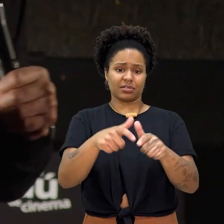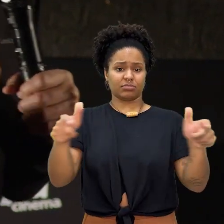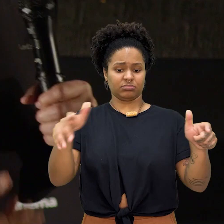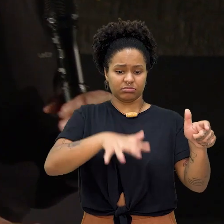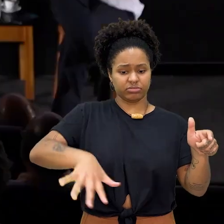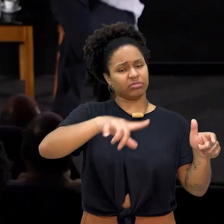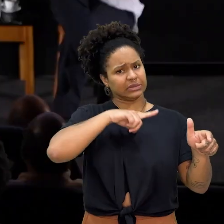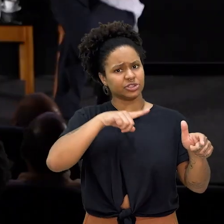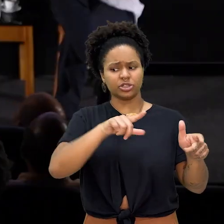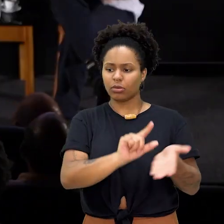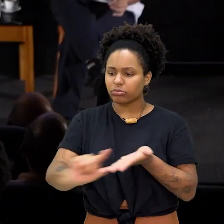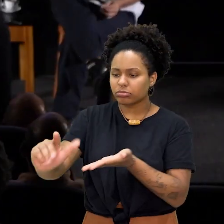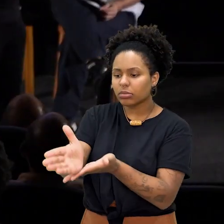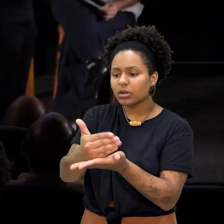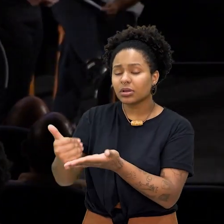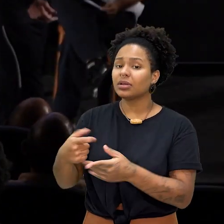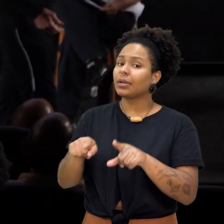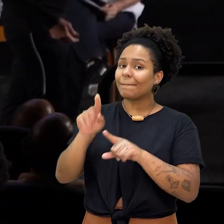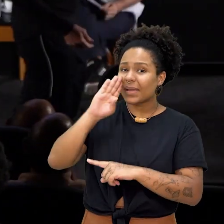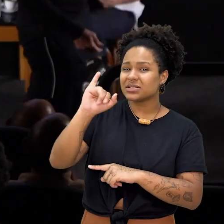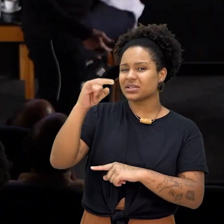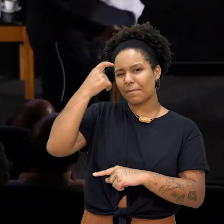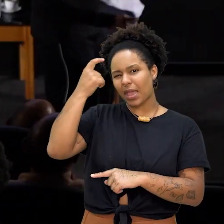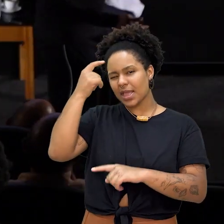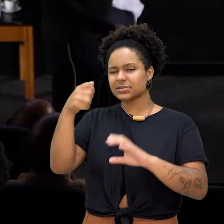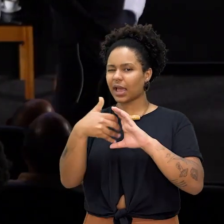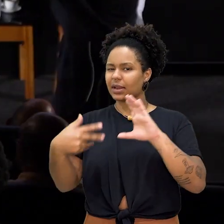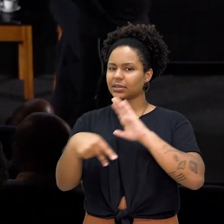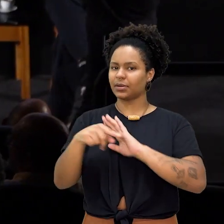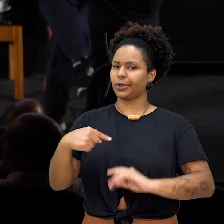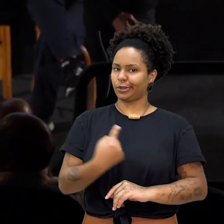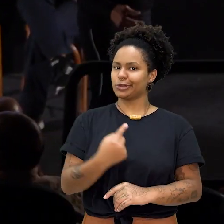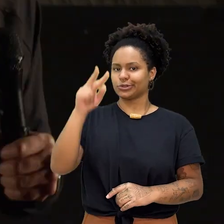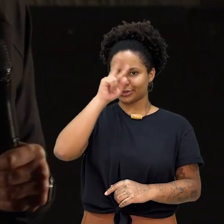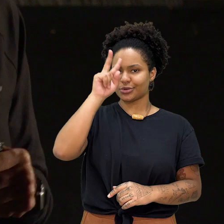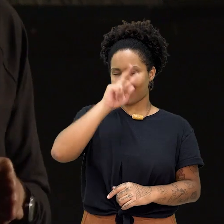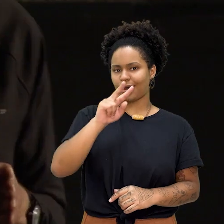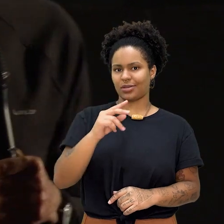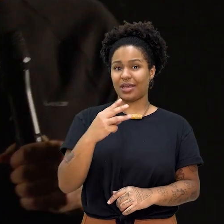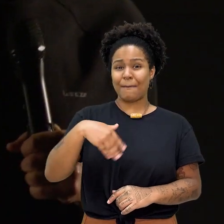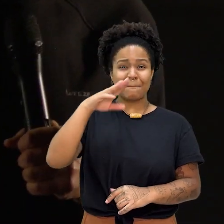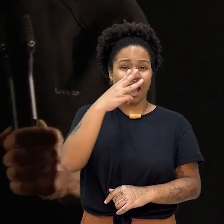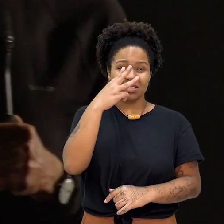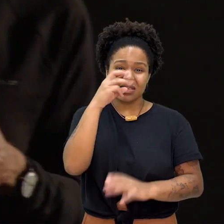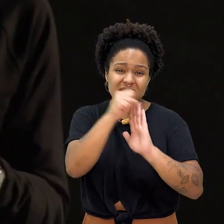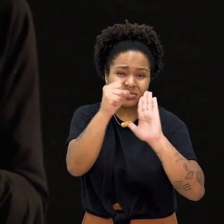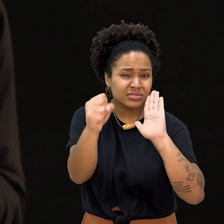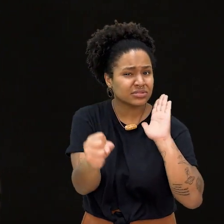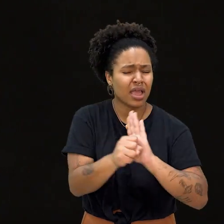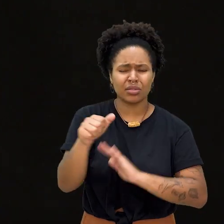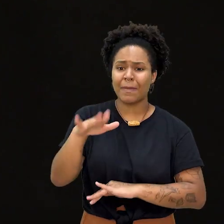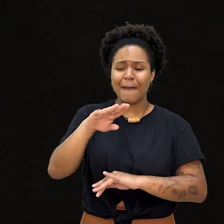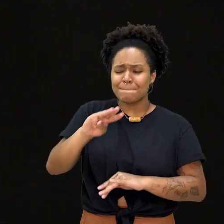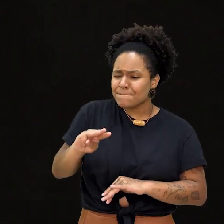mais quando pensamos em certos aspectos da nossa história. Por mais de 3 séculos, milhões